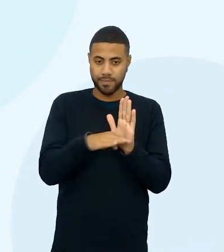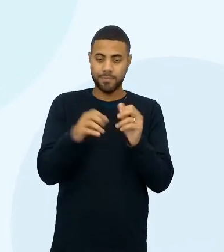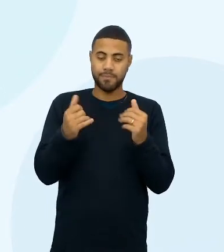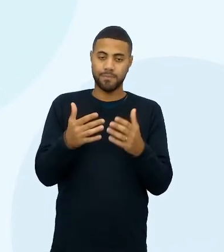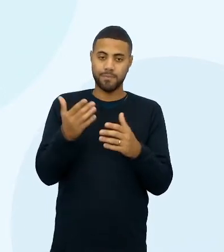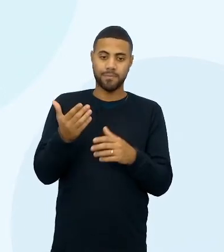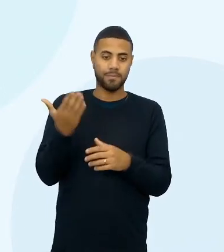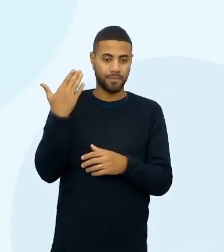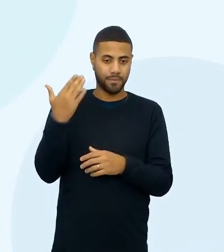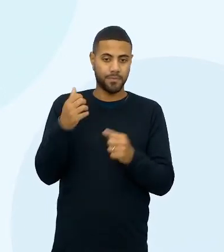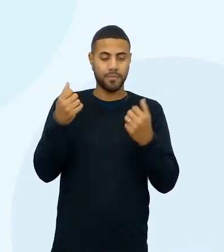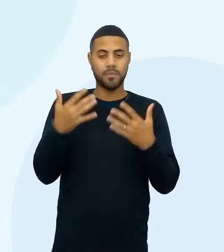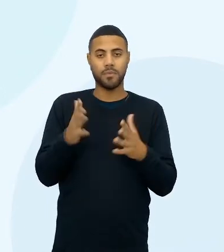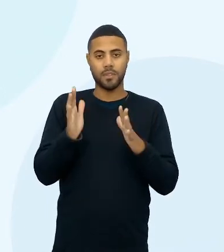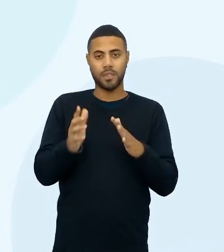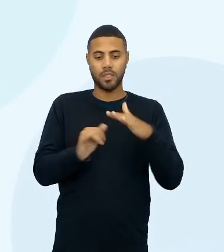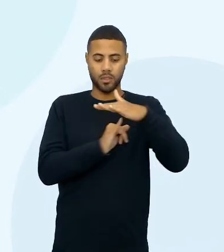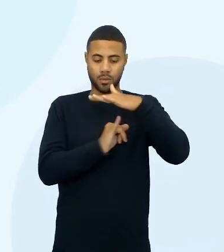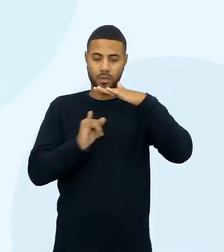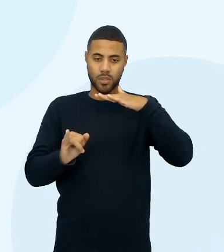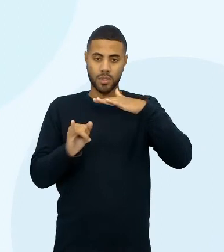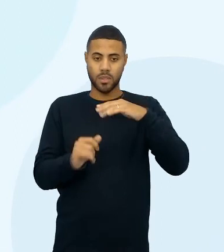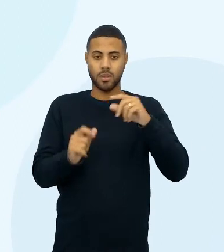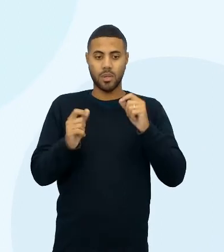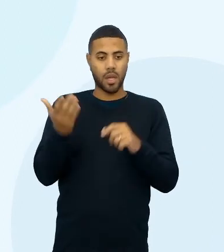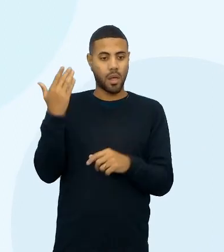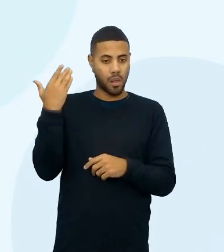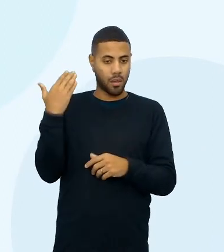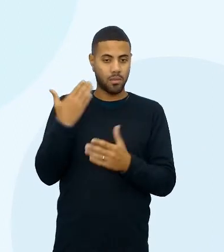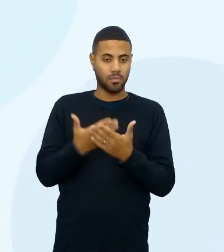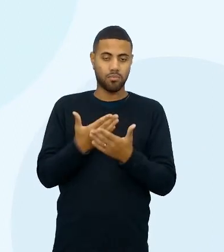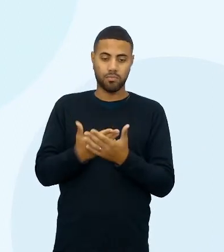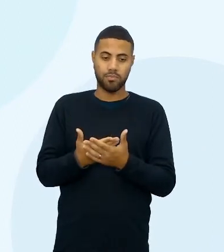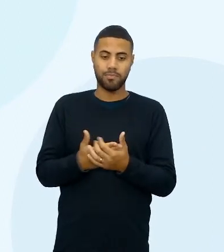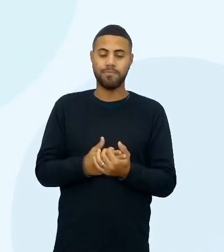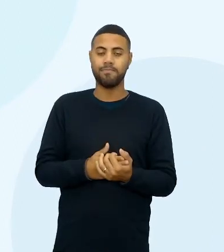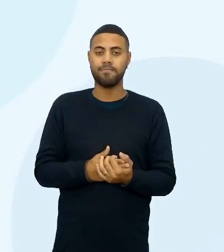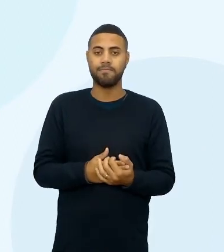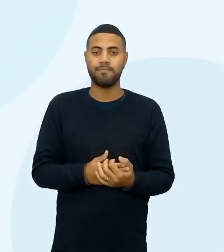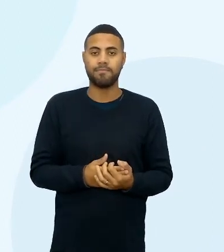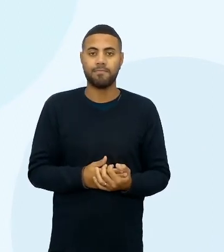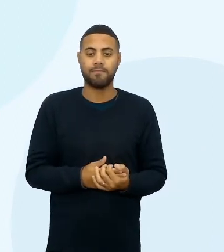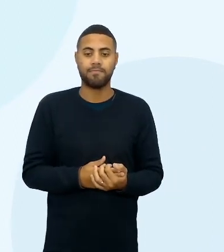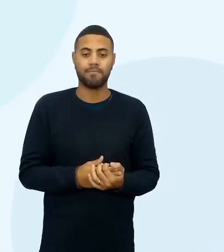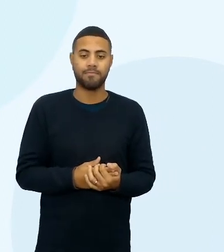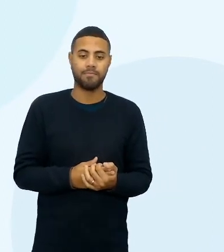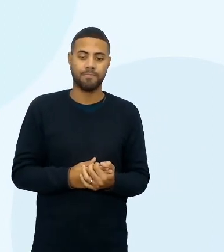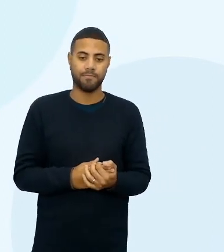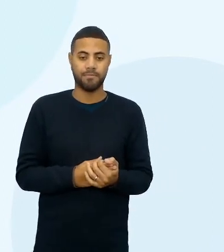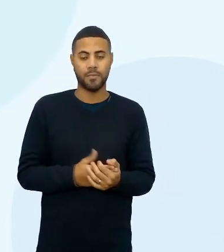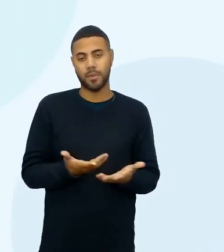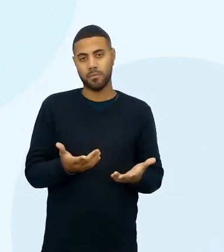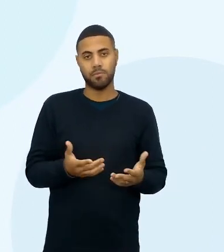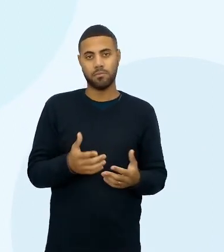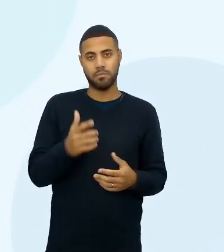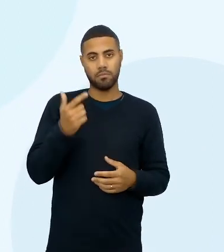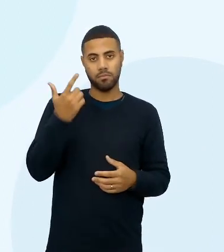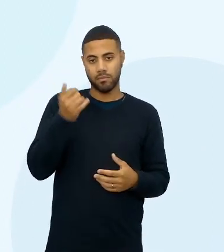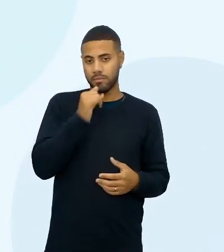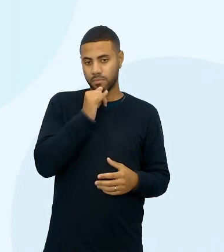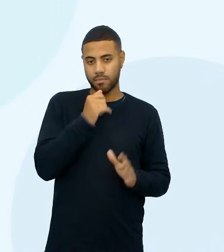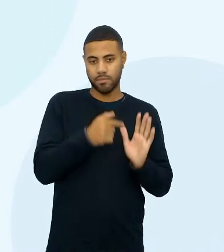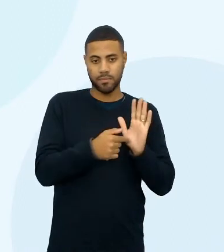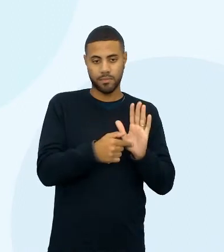desses órgãos aí na aula passada. Ou seja, vamos tomar aí como exemplo